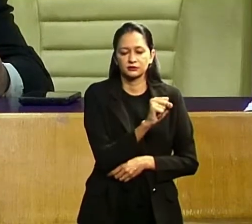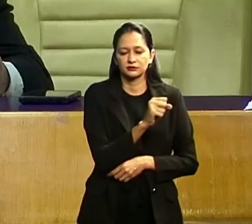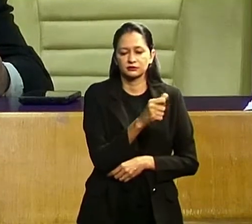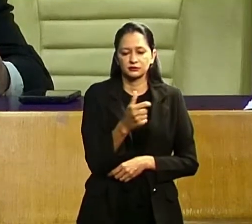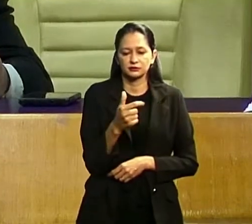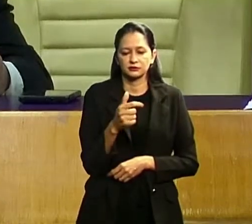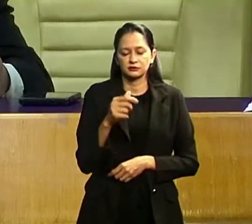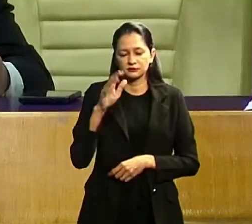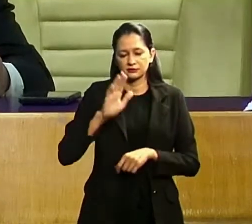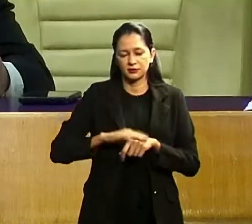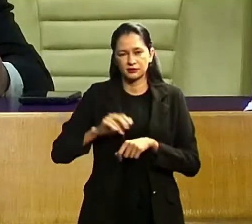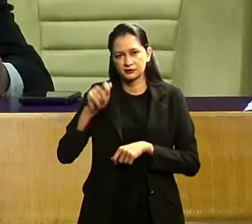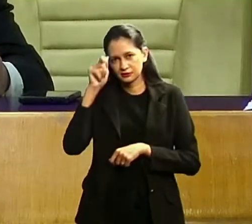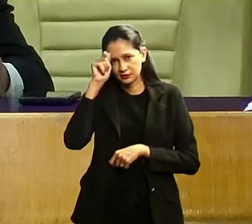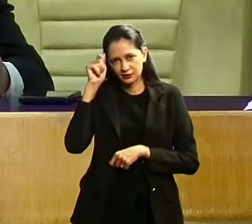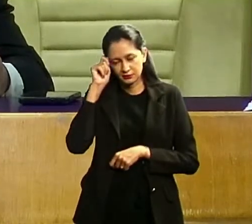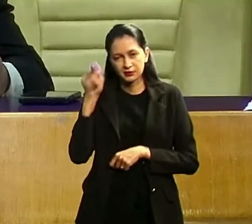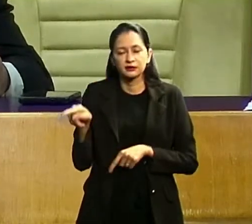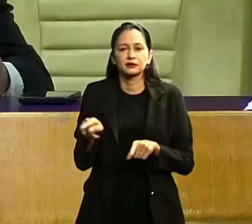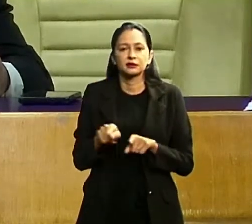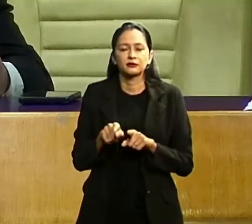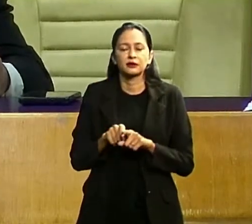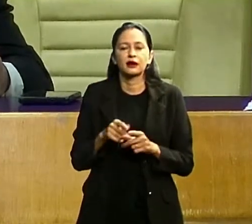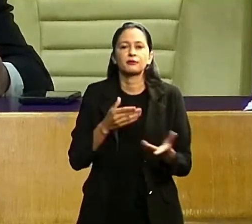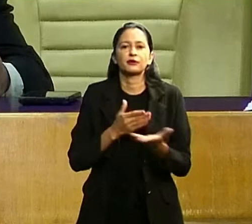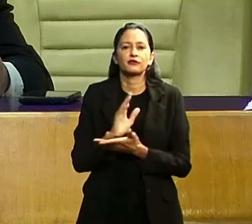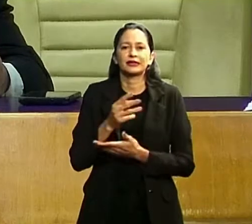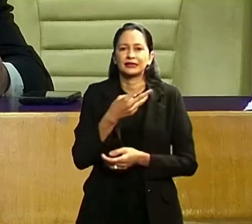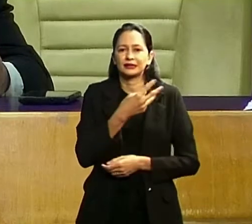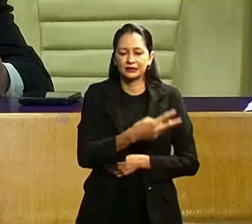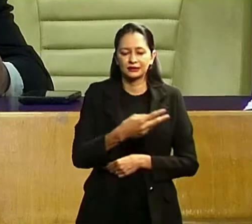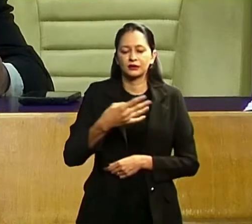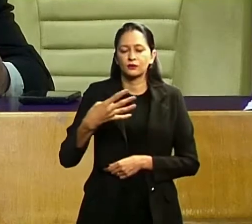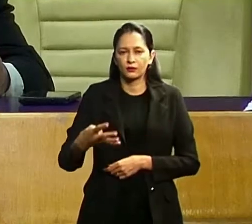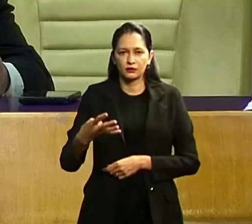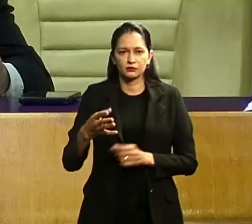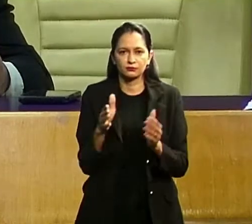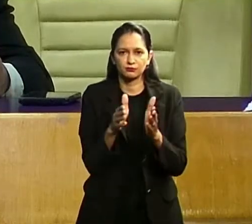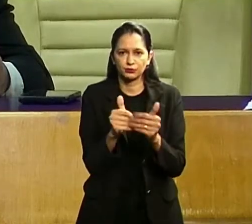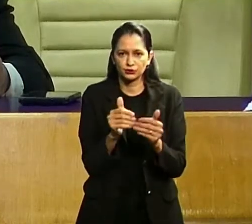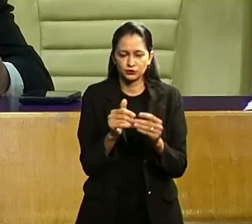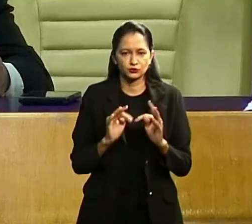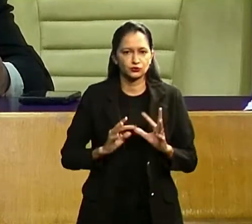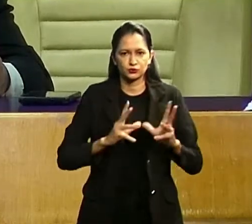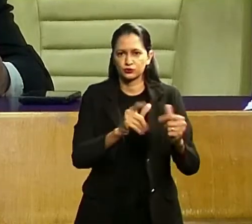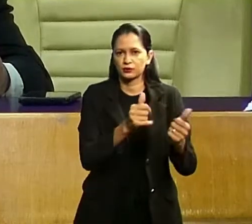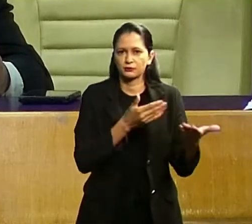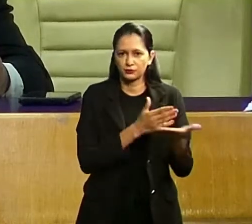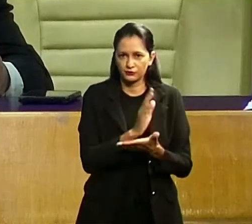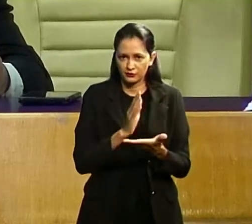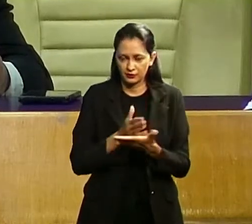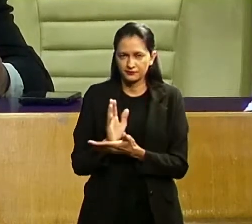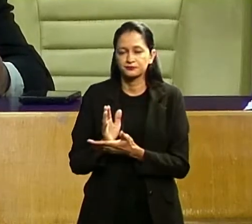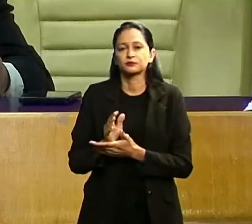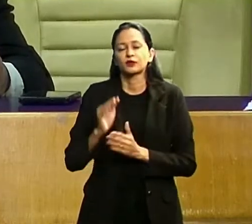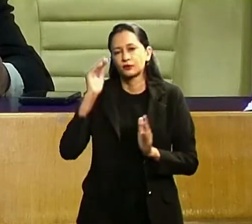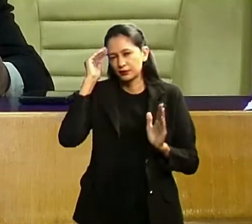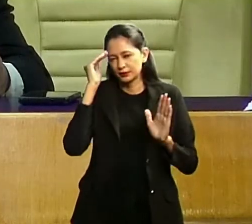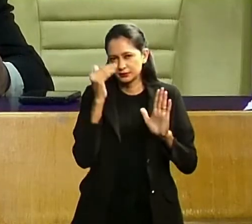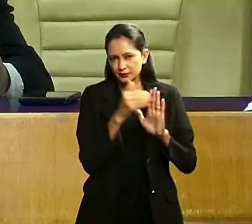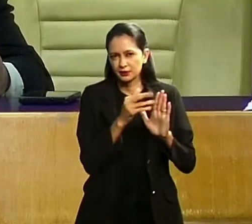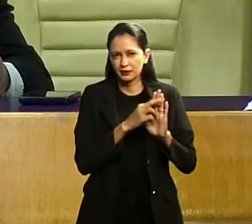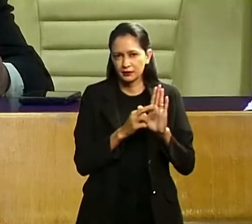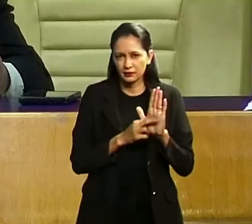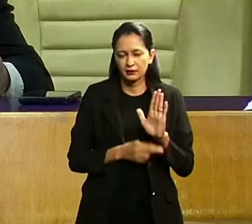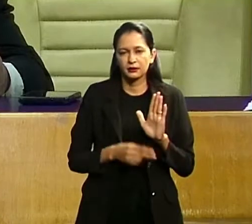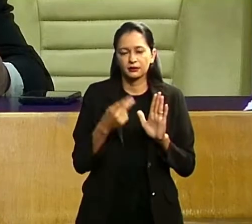2062/2086/2022 do vereador Anselmo Pereira. Foram aprovados 34 requerimentos de plano pelo senhor presidente, de acordo com o que determina